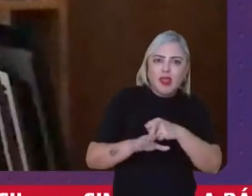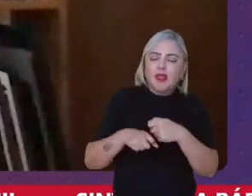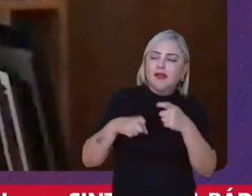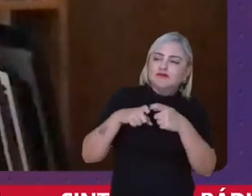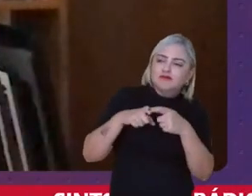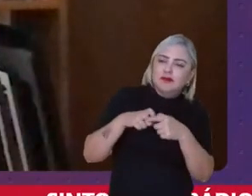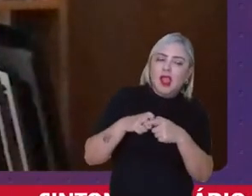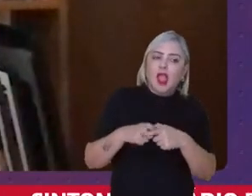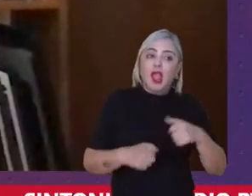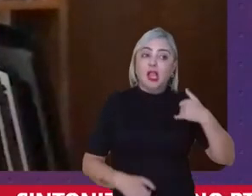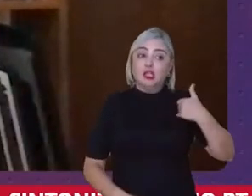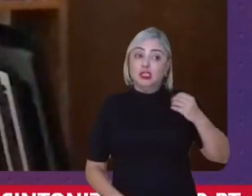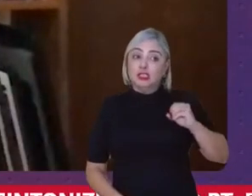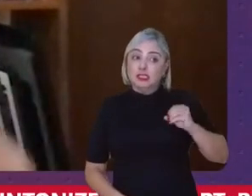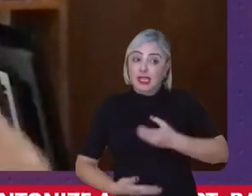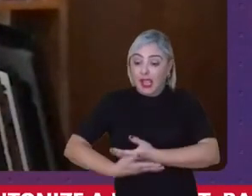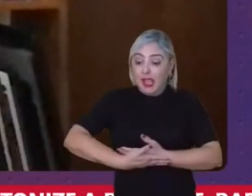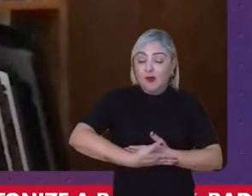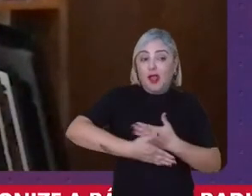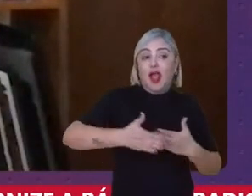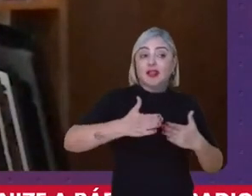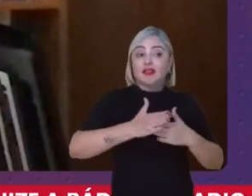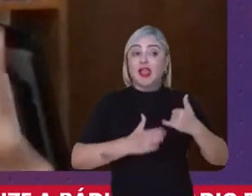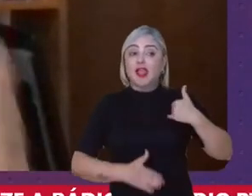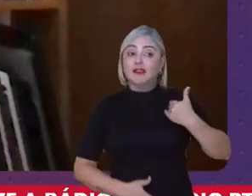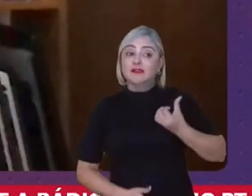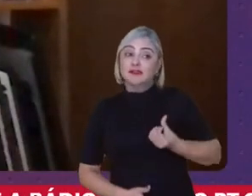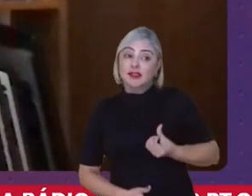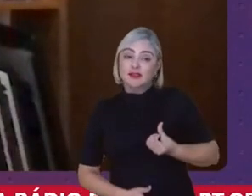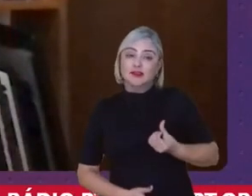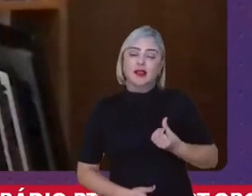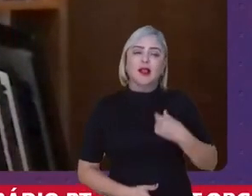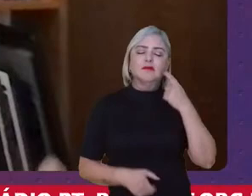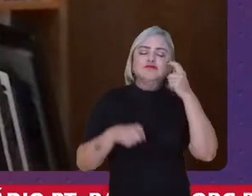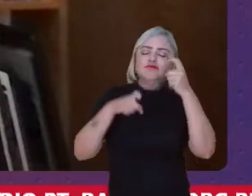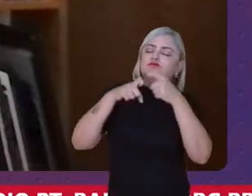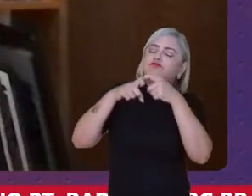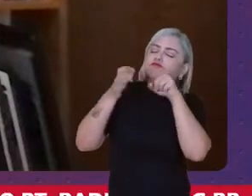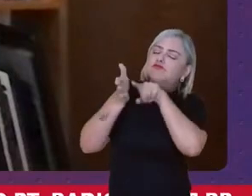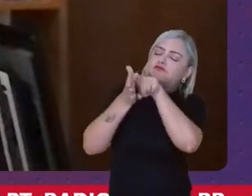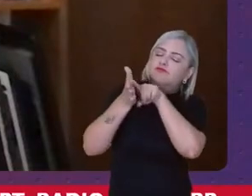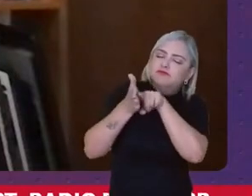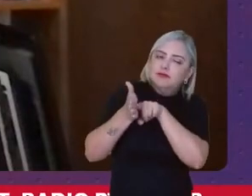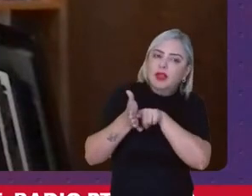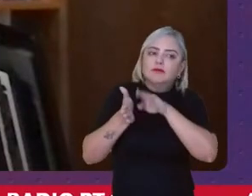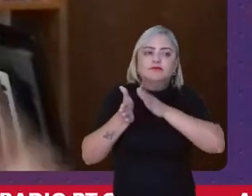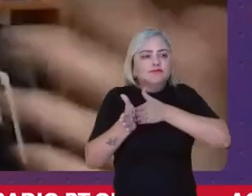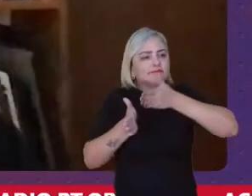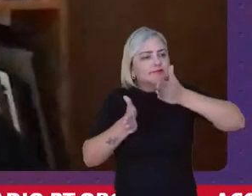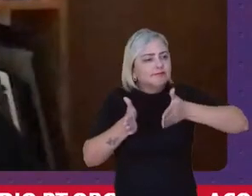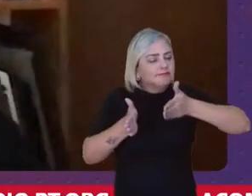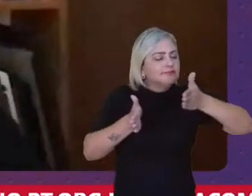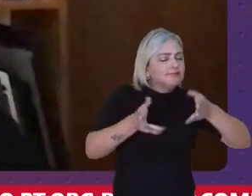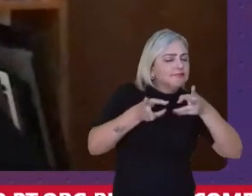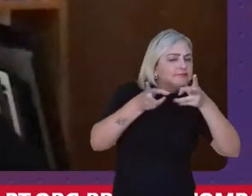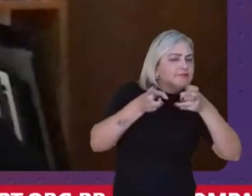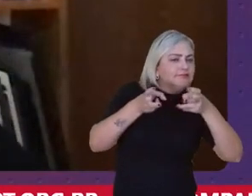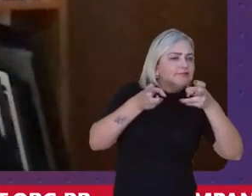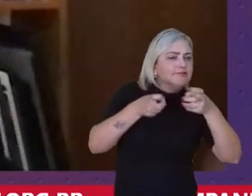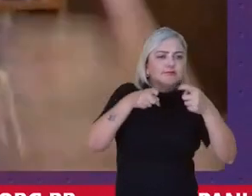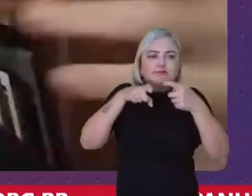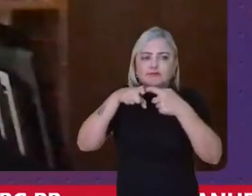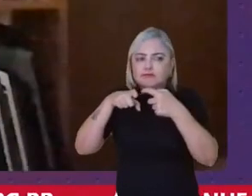de 0 a 6 anos. Então, ela tem que ir no médico a cada 6 meses, e com isso, ela passa a ser observada por